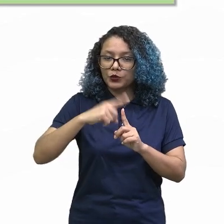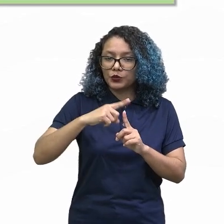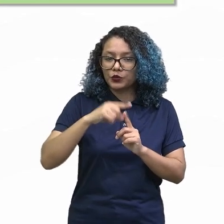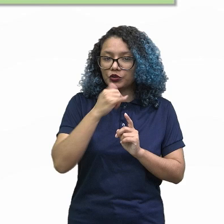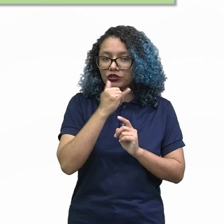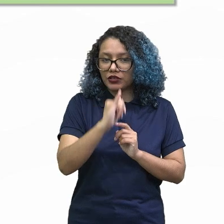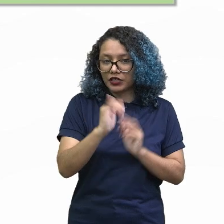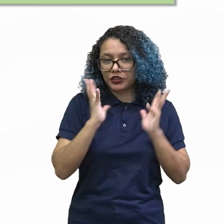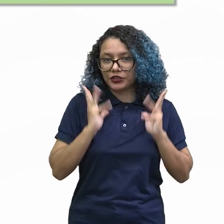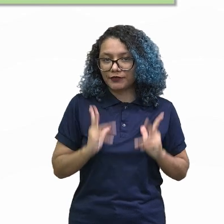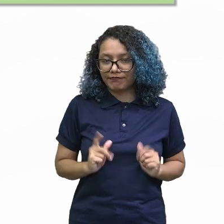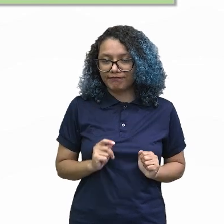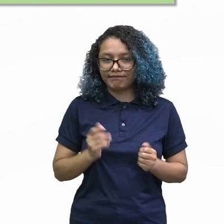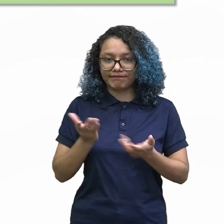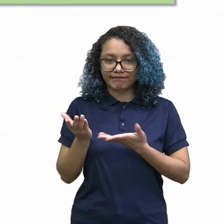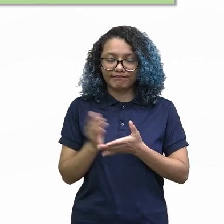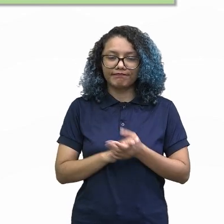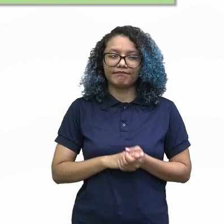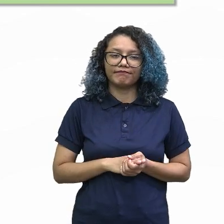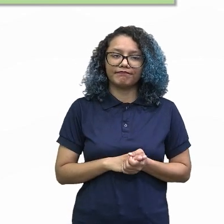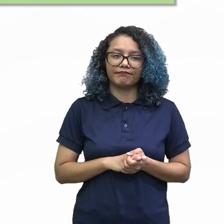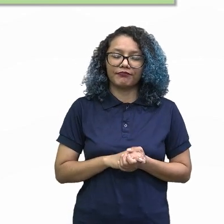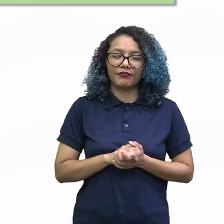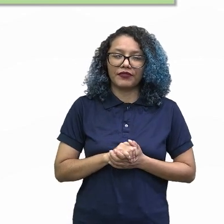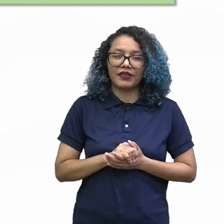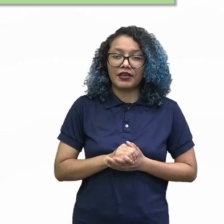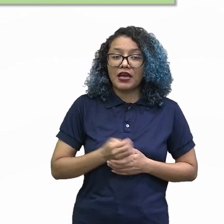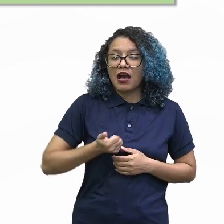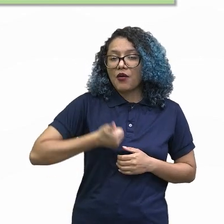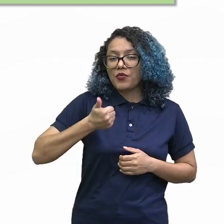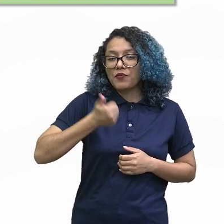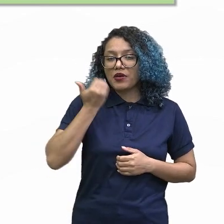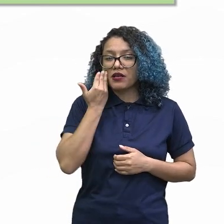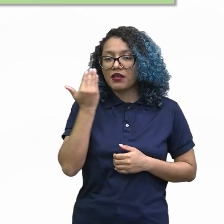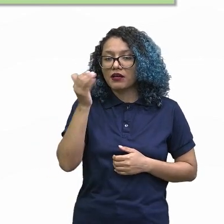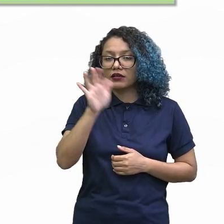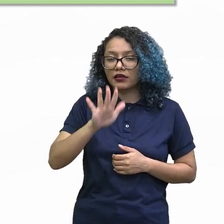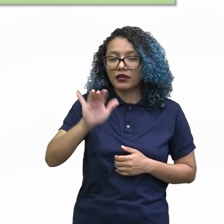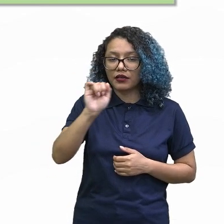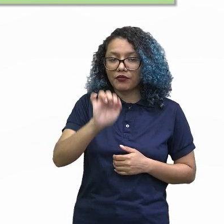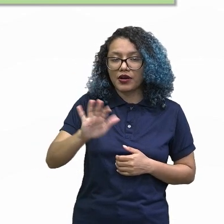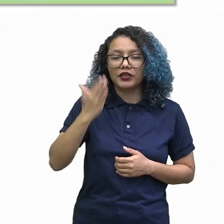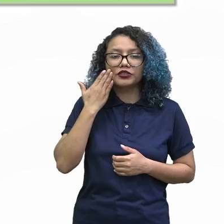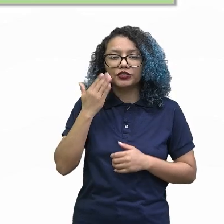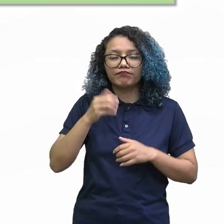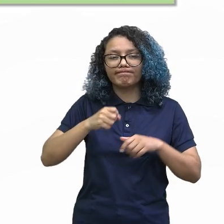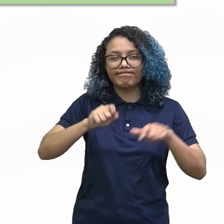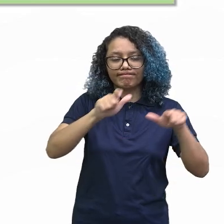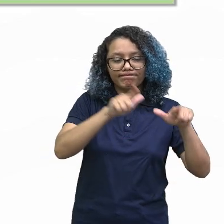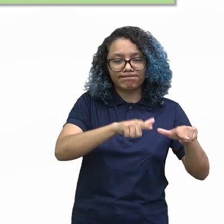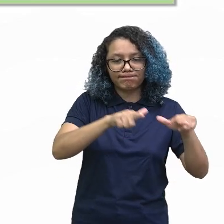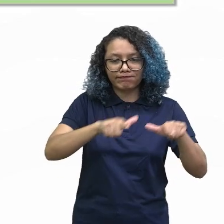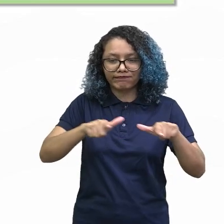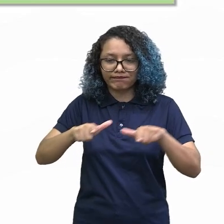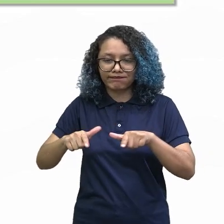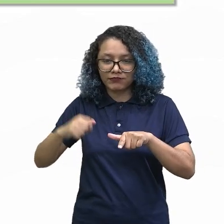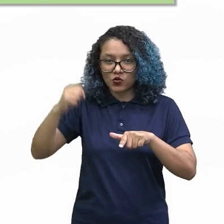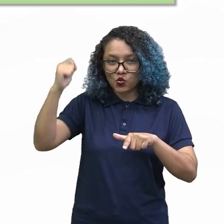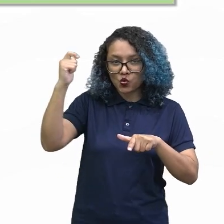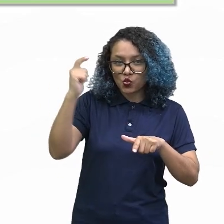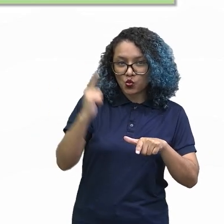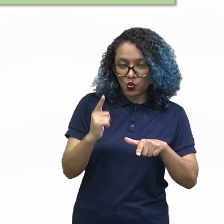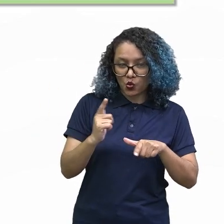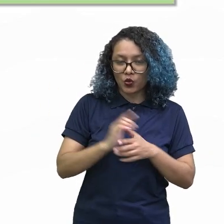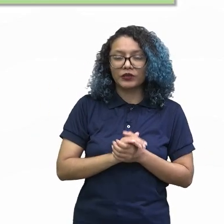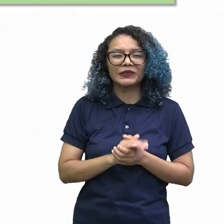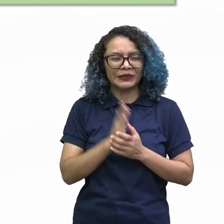fontes alternativas de energia. Na primeira imagem, vocês conseguem observar aí placas solares, né? A gente sabe aí a